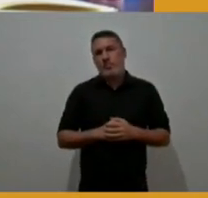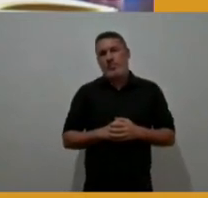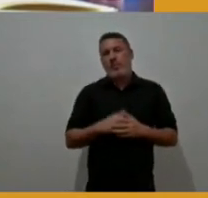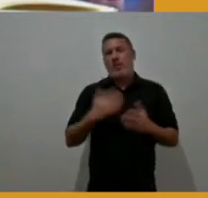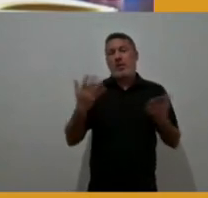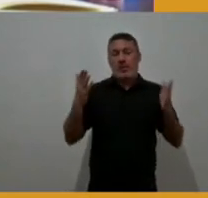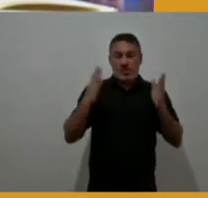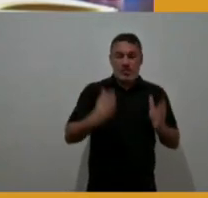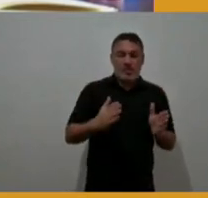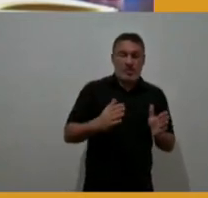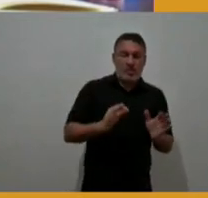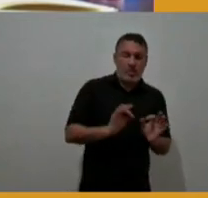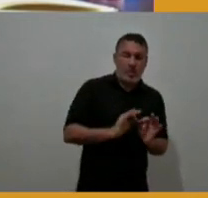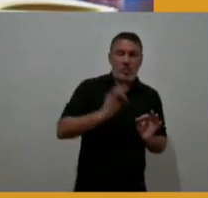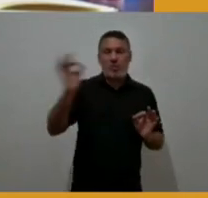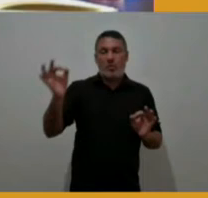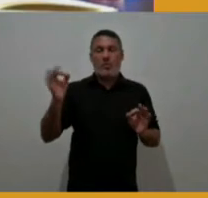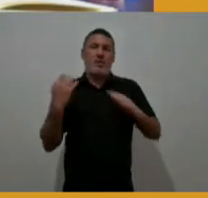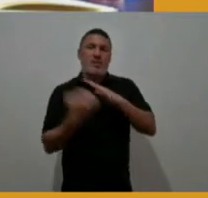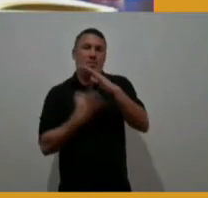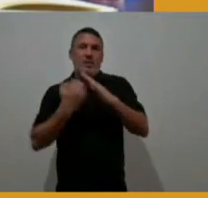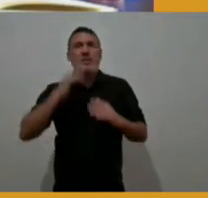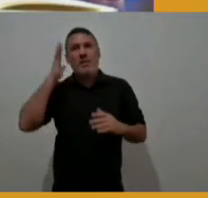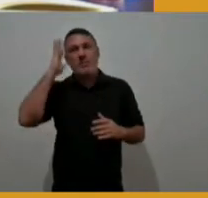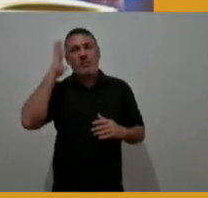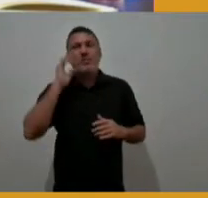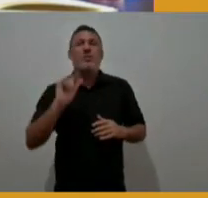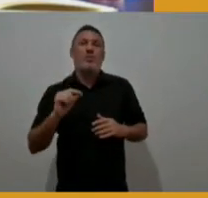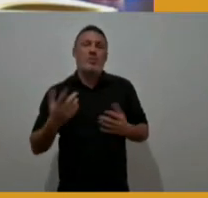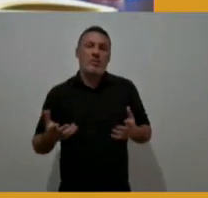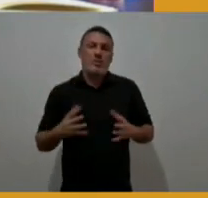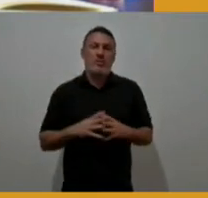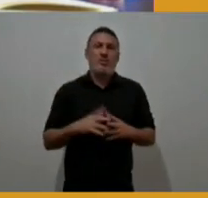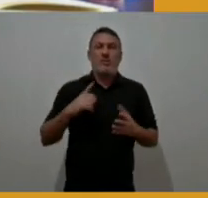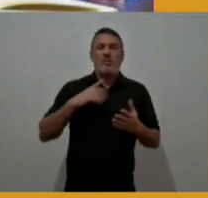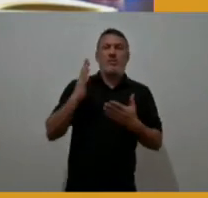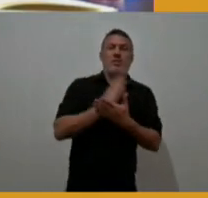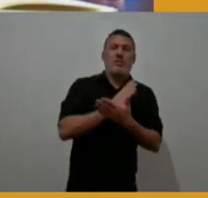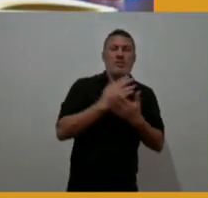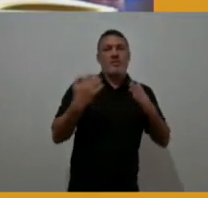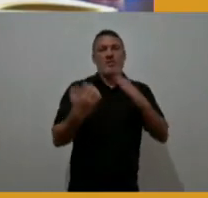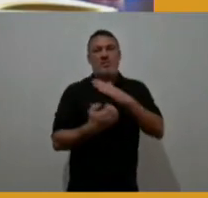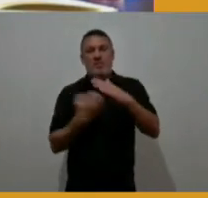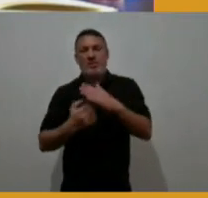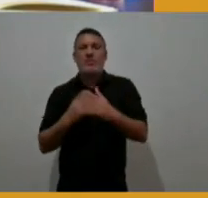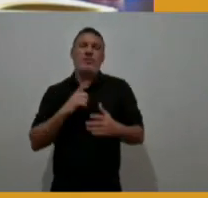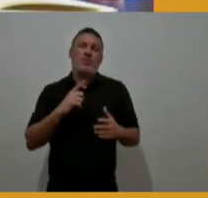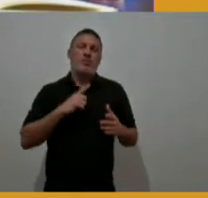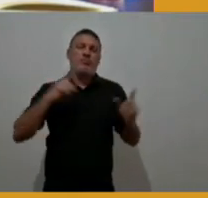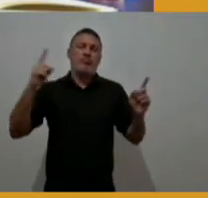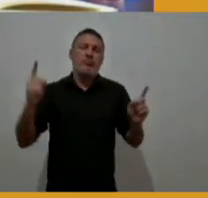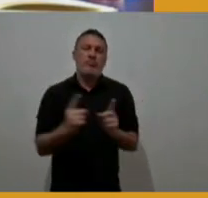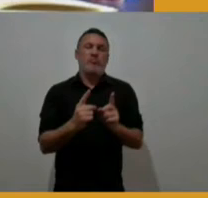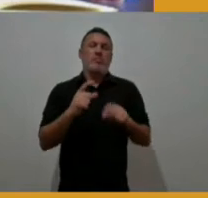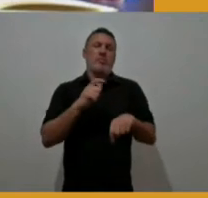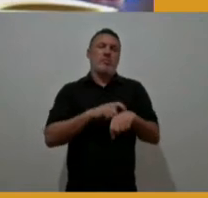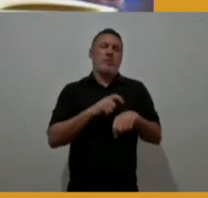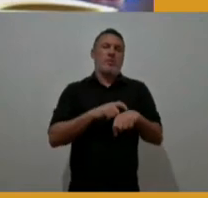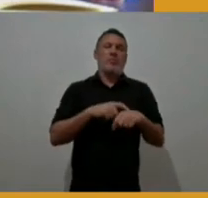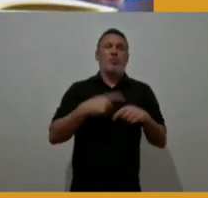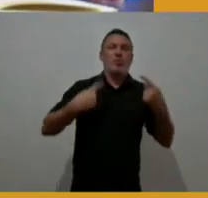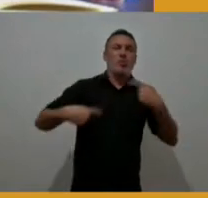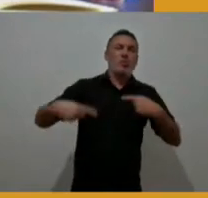a empresa está pensando. Porque algumas empresas pensam exclusivamente no curto prazo. O curto prazo hoje é algo